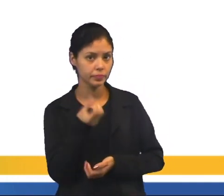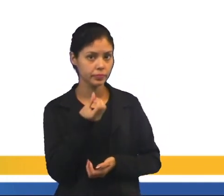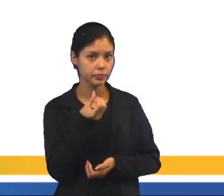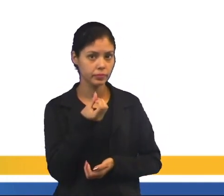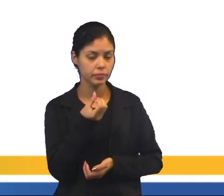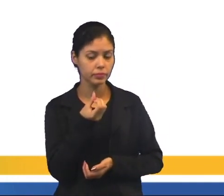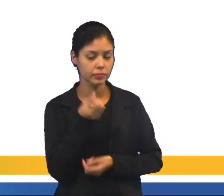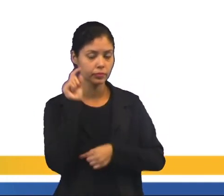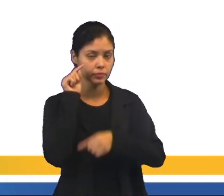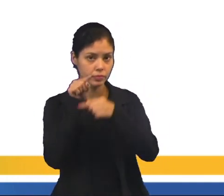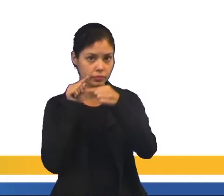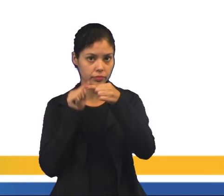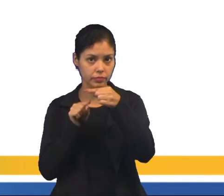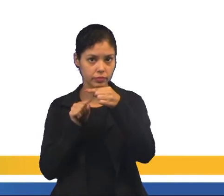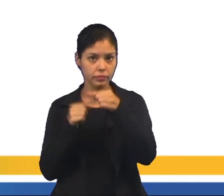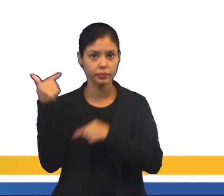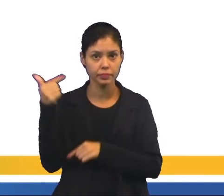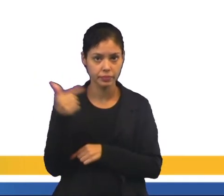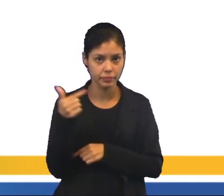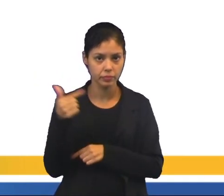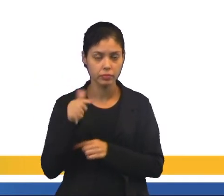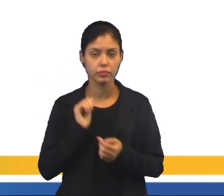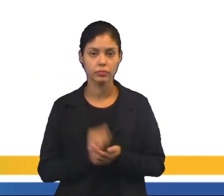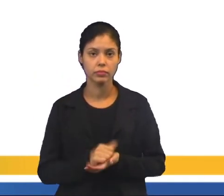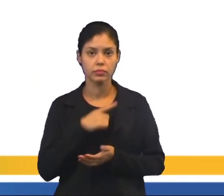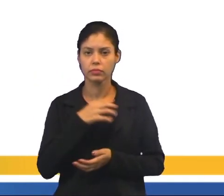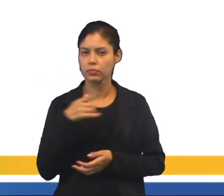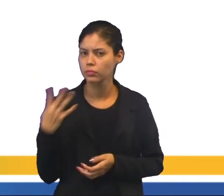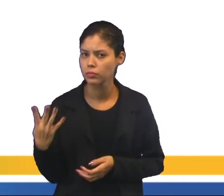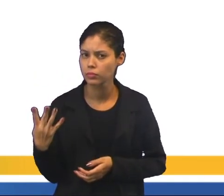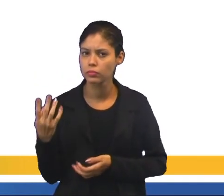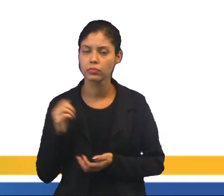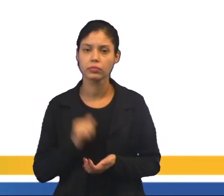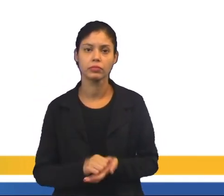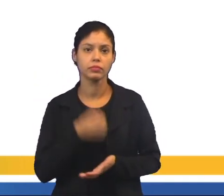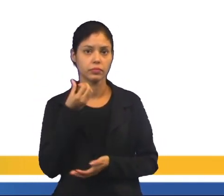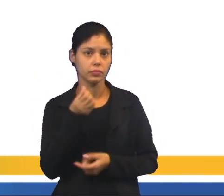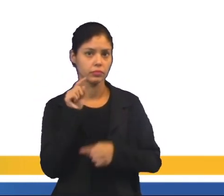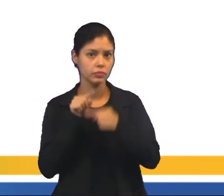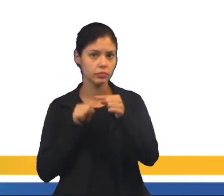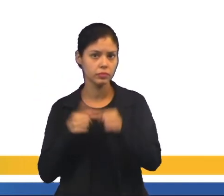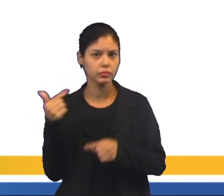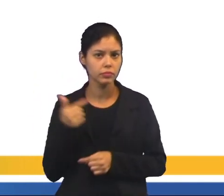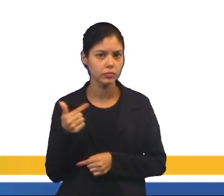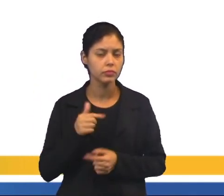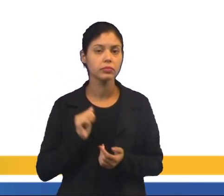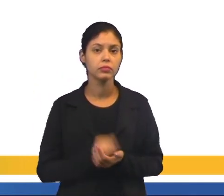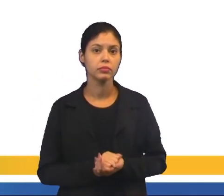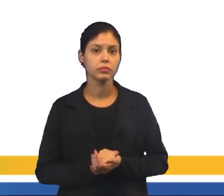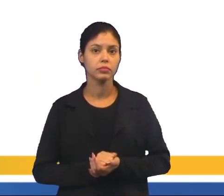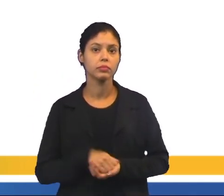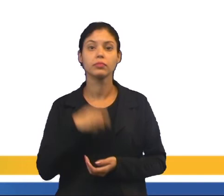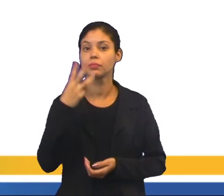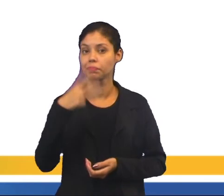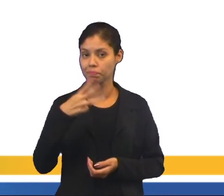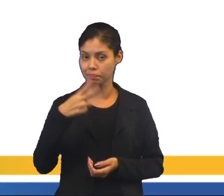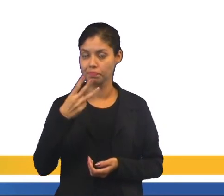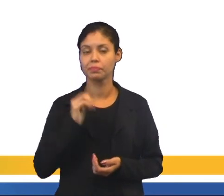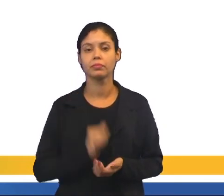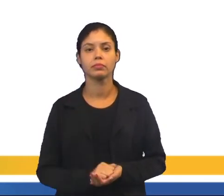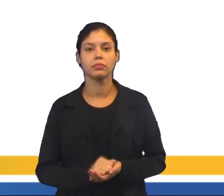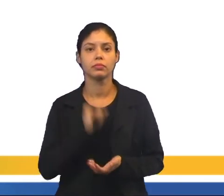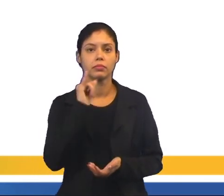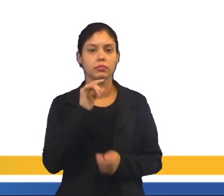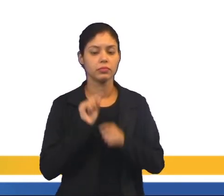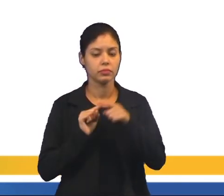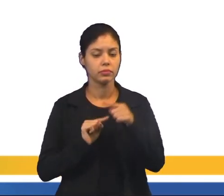6, se eu dividir por 2, eu vou ter quanto? 6 dividido por 2, eu vou ter 3.